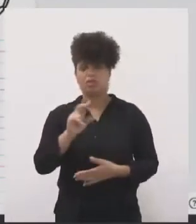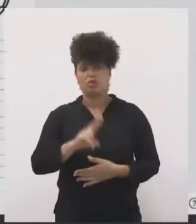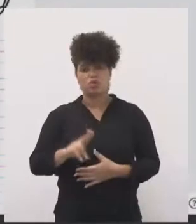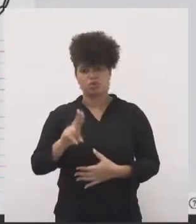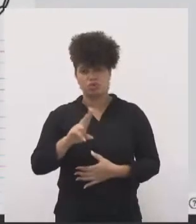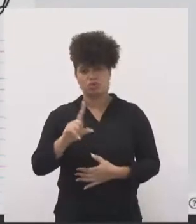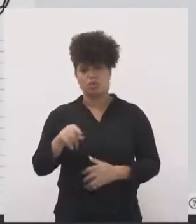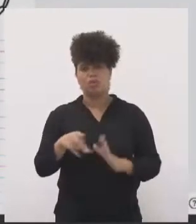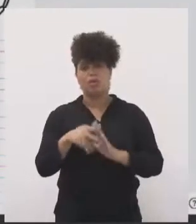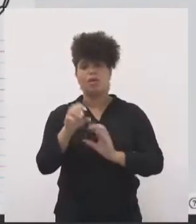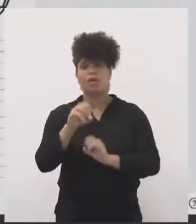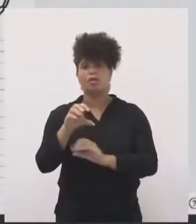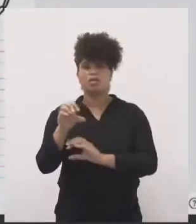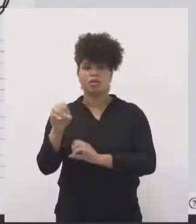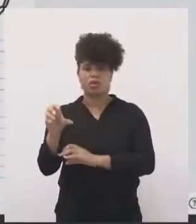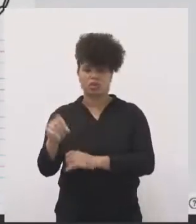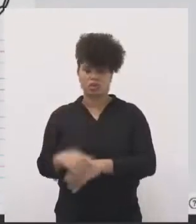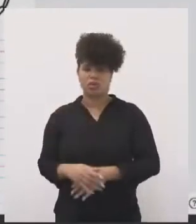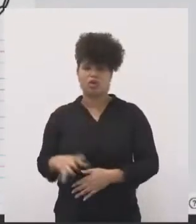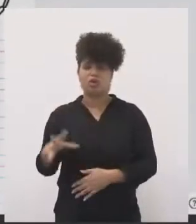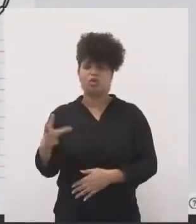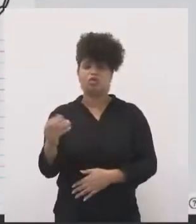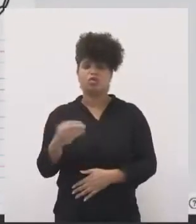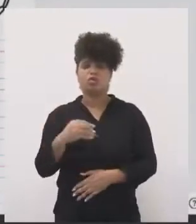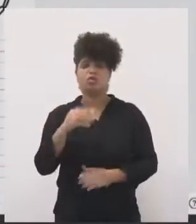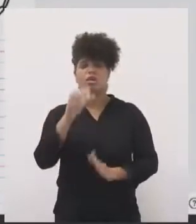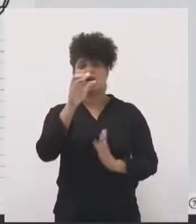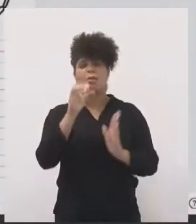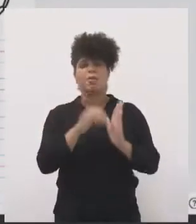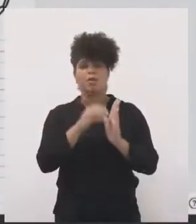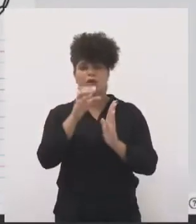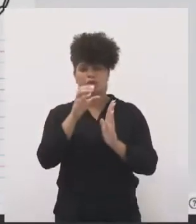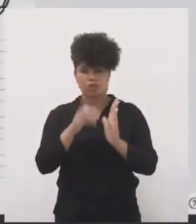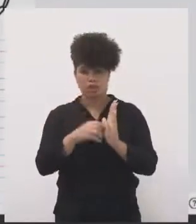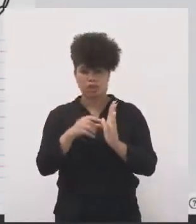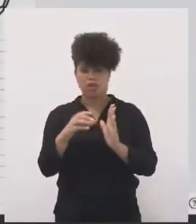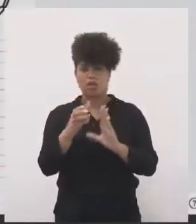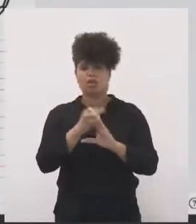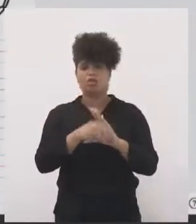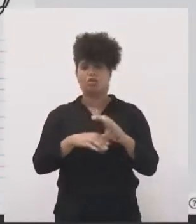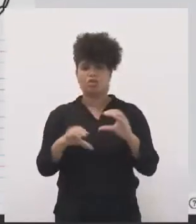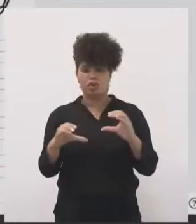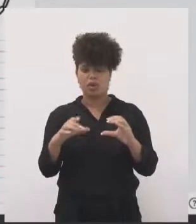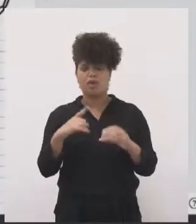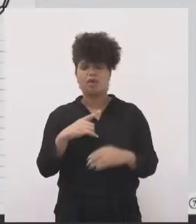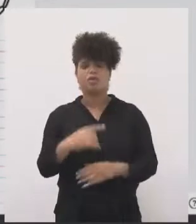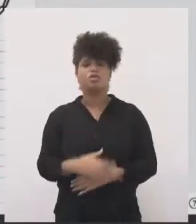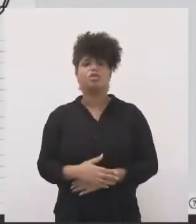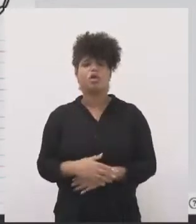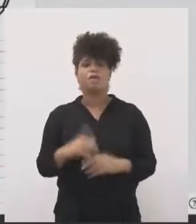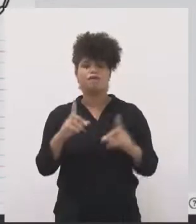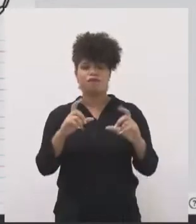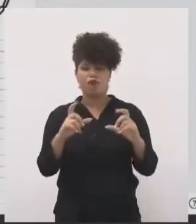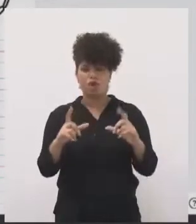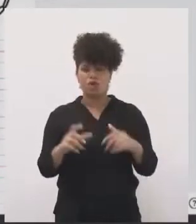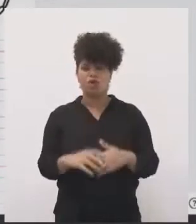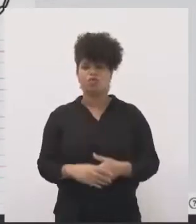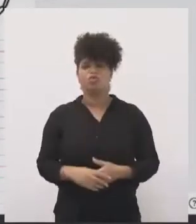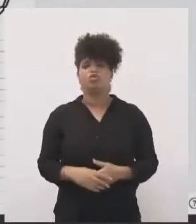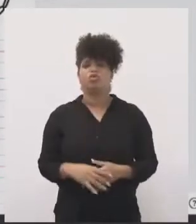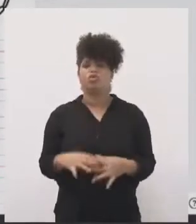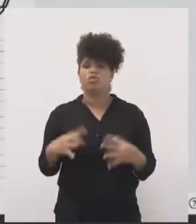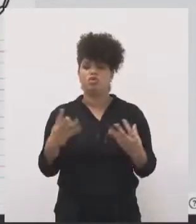seja educacional, toda a biblioteca do Canva, gráficos, fontes, fotos, elas